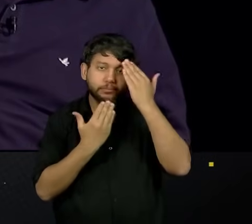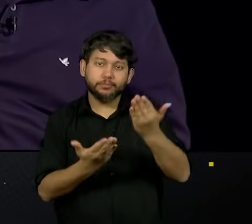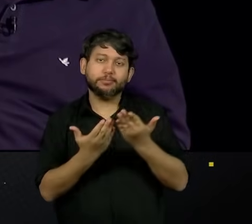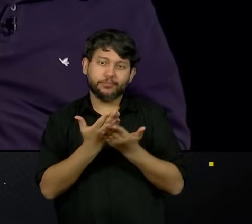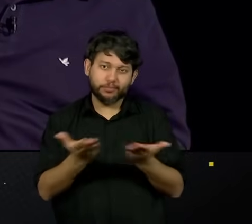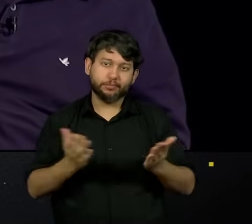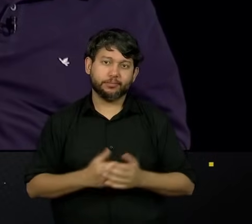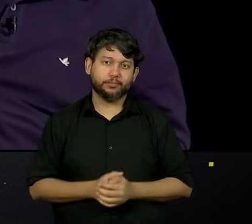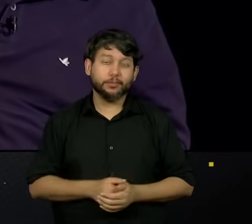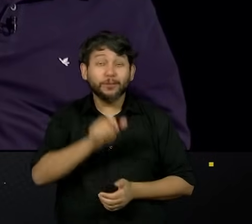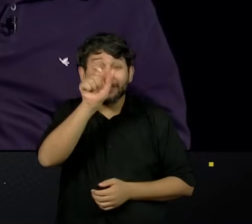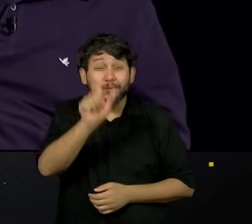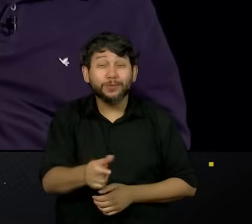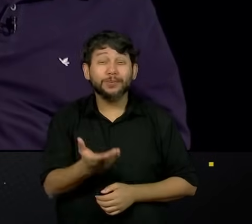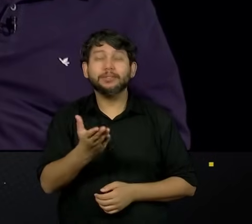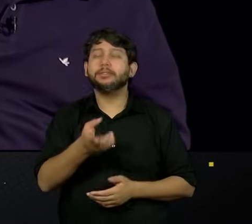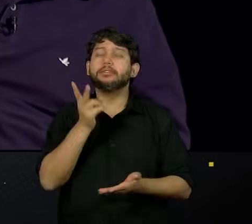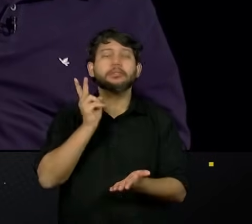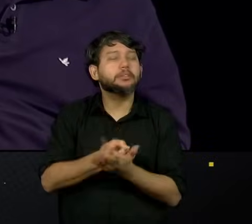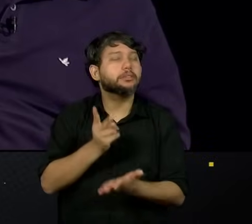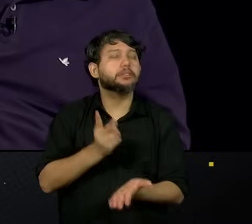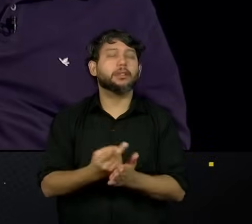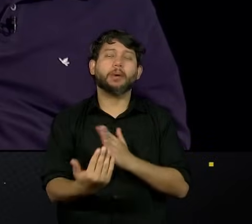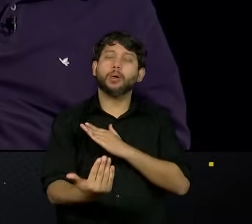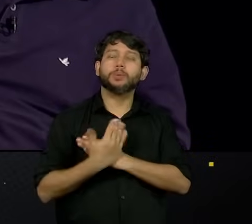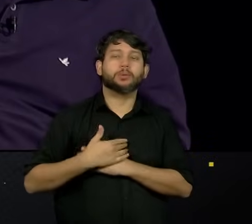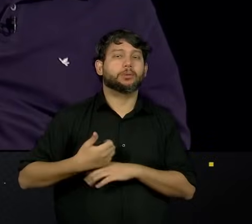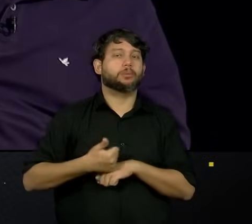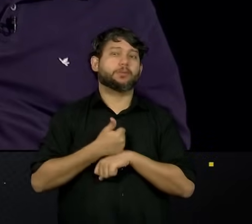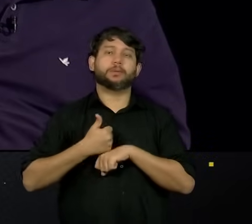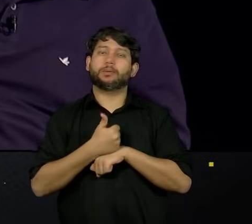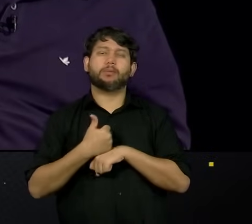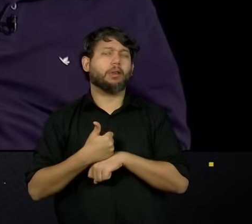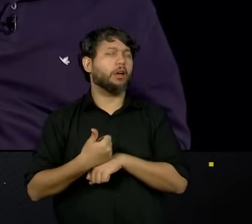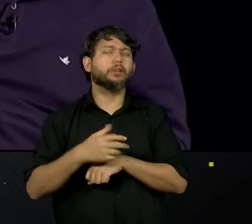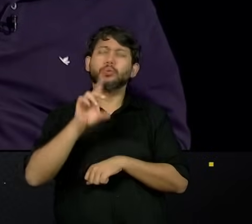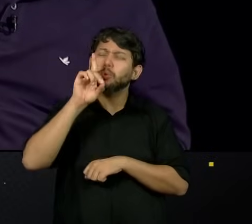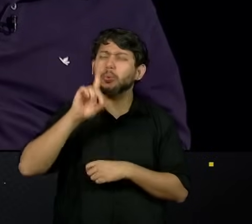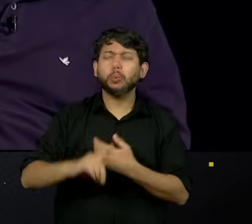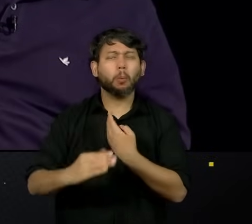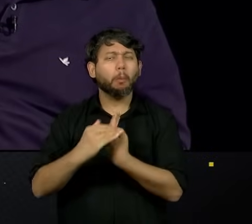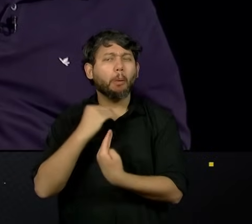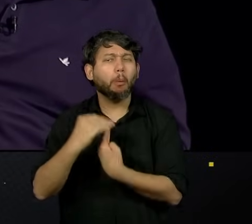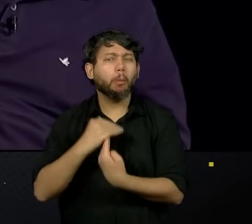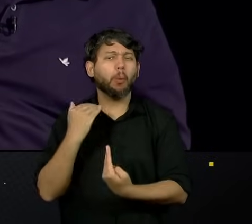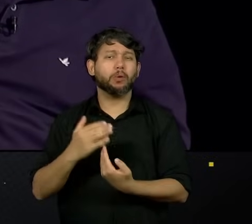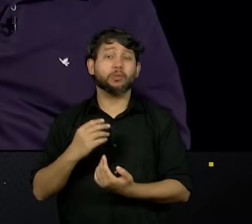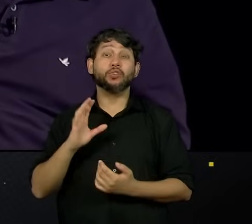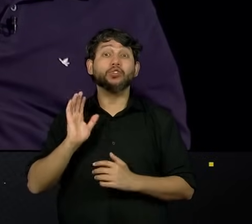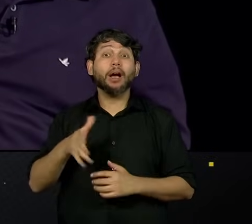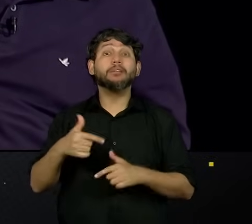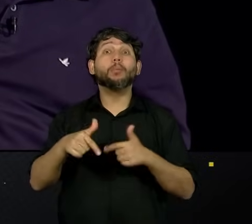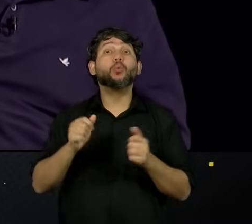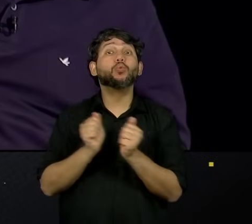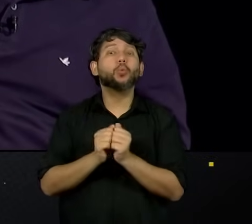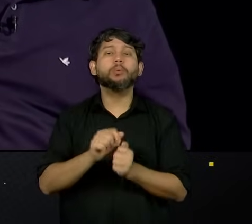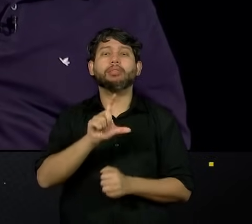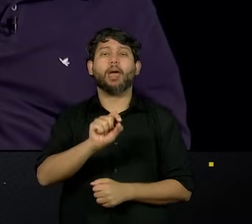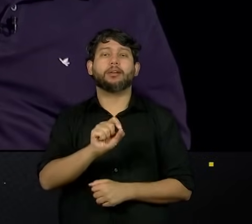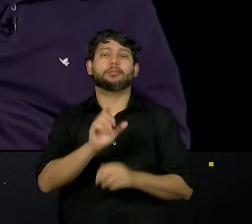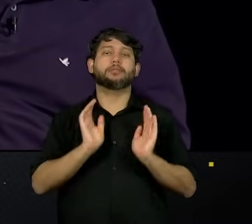Jaque. Você constantemente na minha carreira foi sempre muito presente como diretor. São mais de 10 trabalhos que eu tive